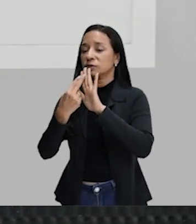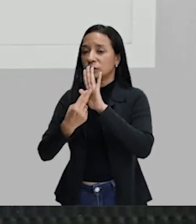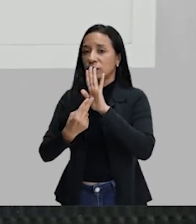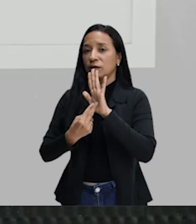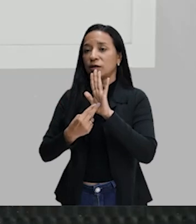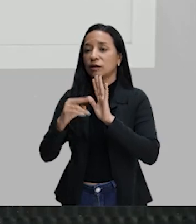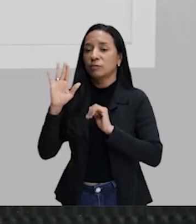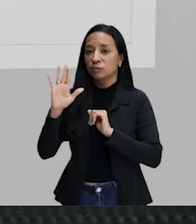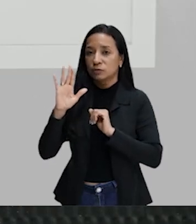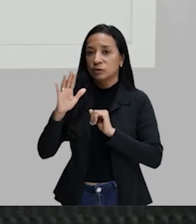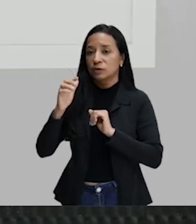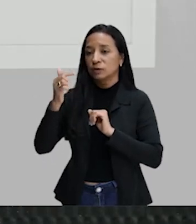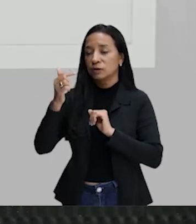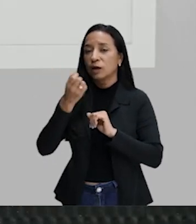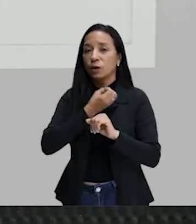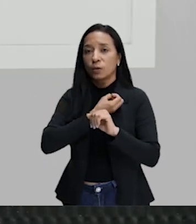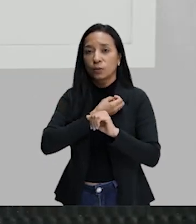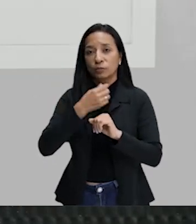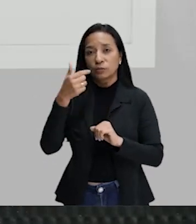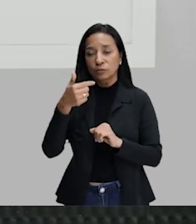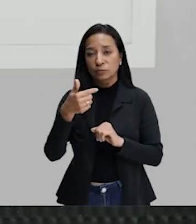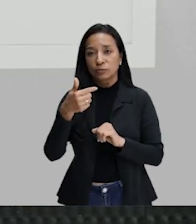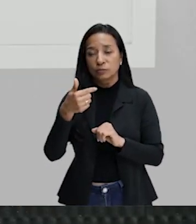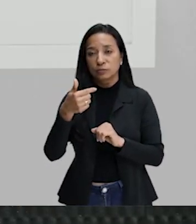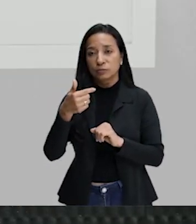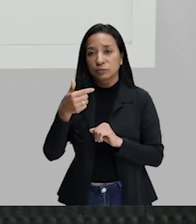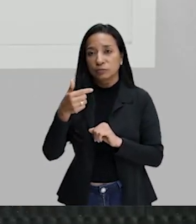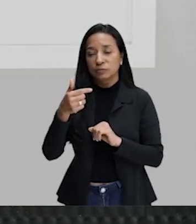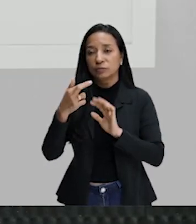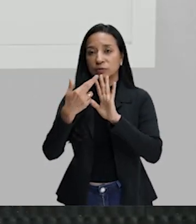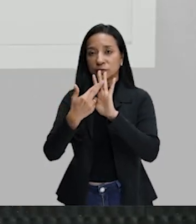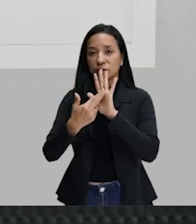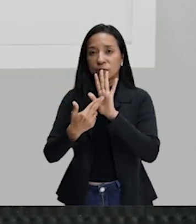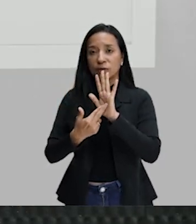número 2, certo? Então essa aqui é a regra